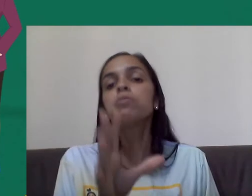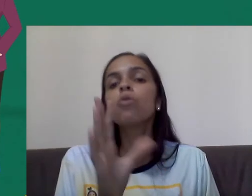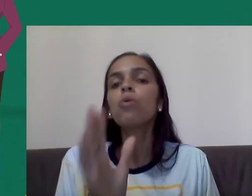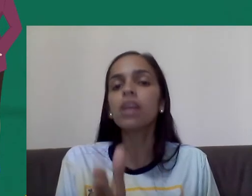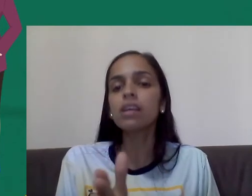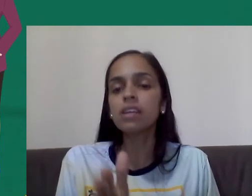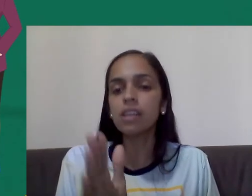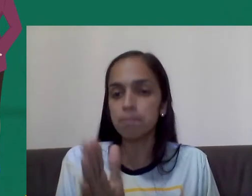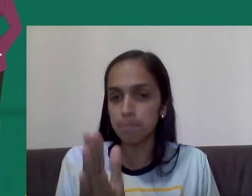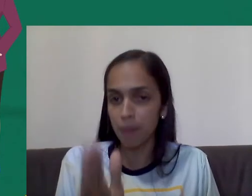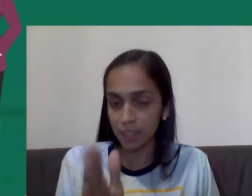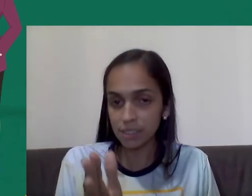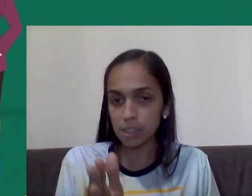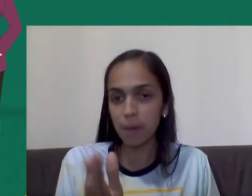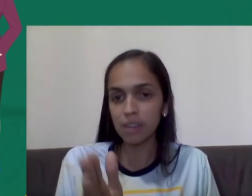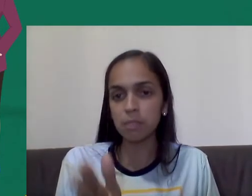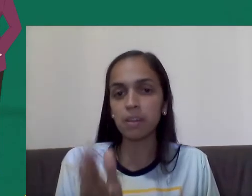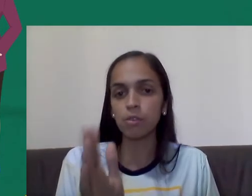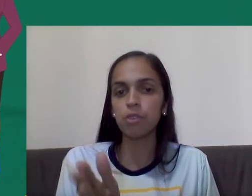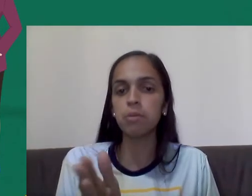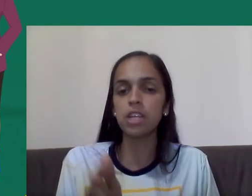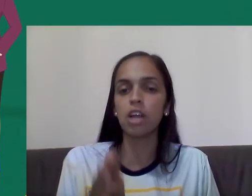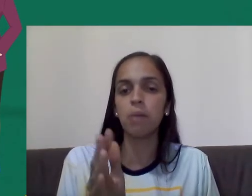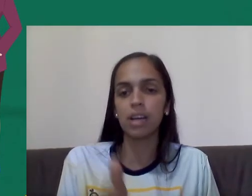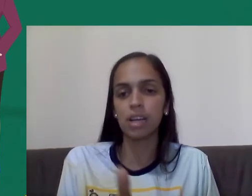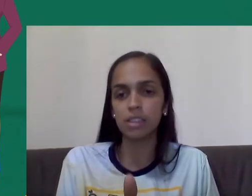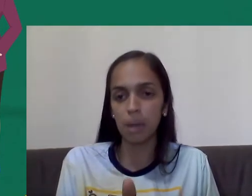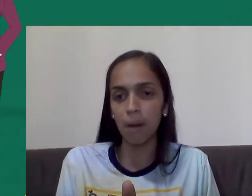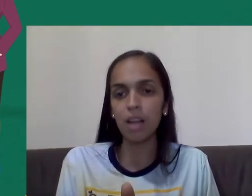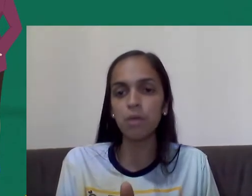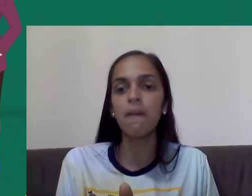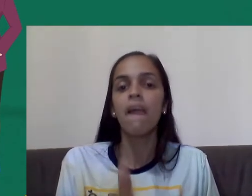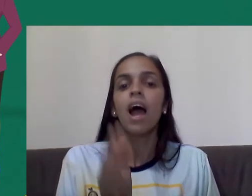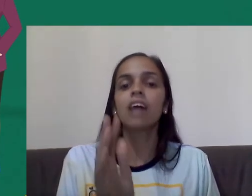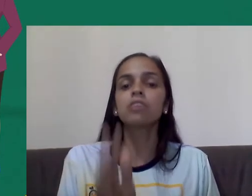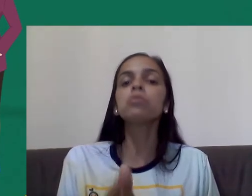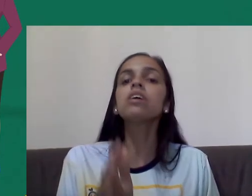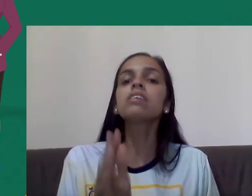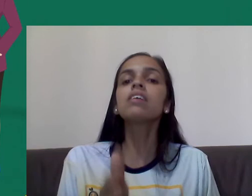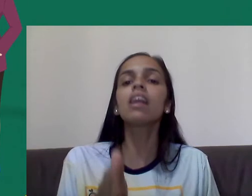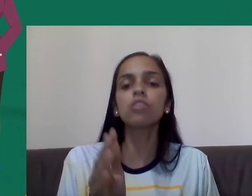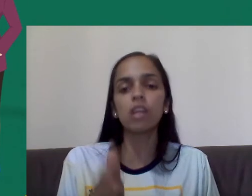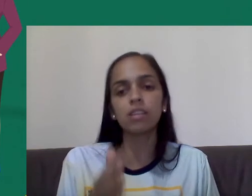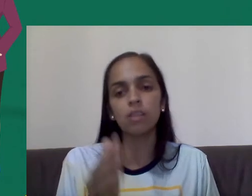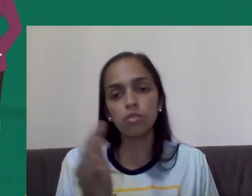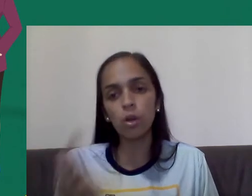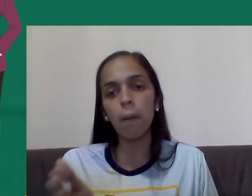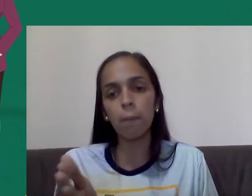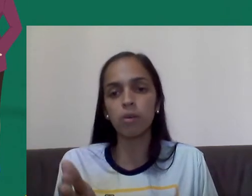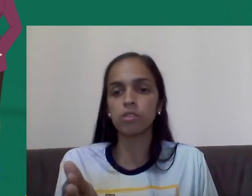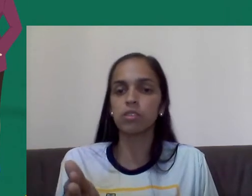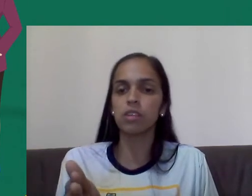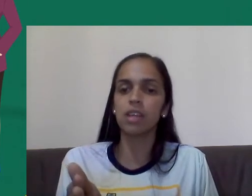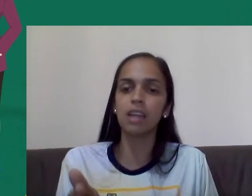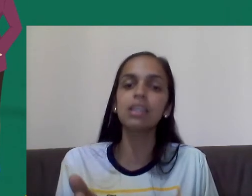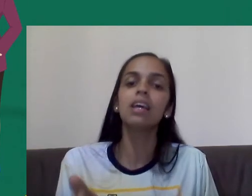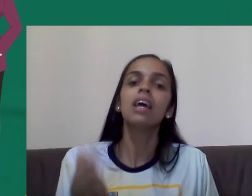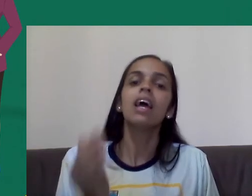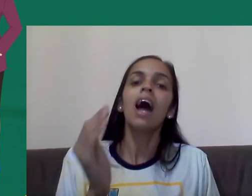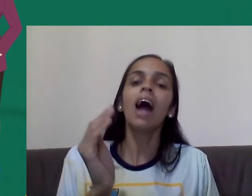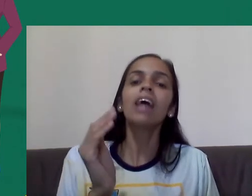Mesmo com a crescente participação feminina no mercado de trabalho, as mudanças relacionadas ao seu papel na